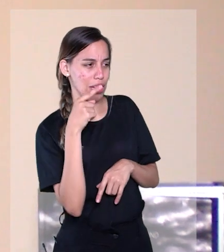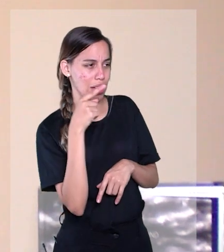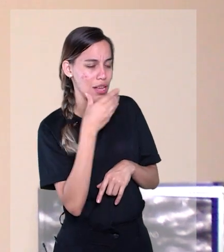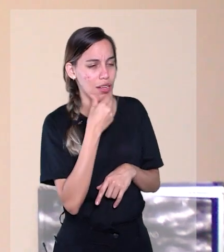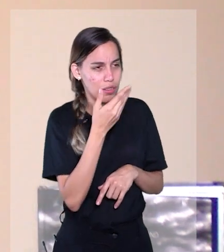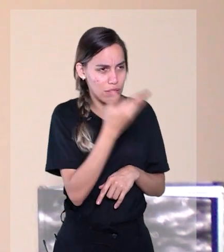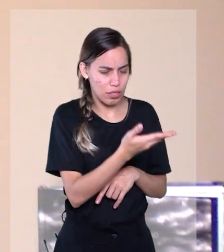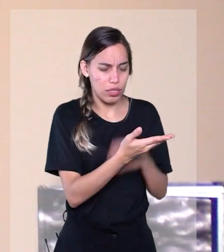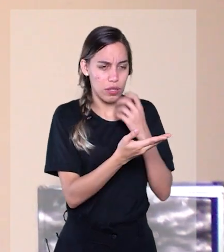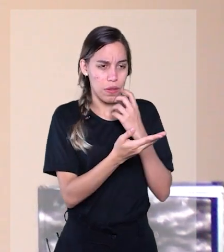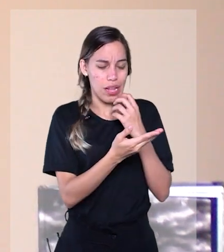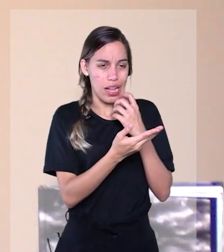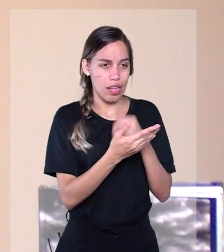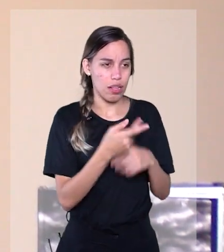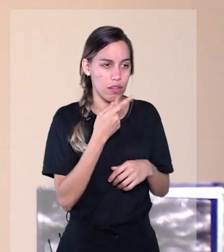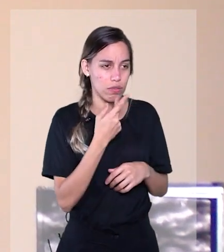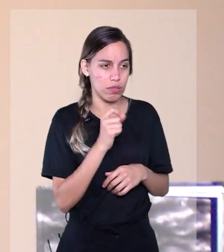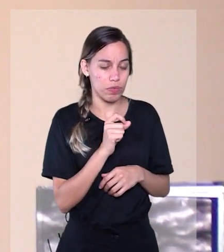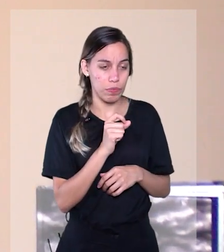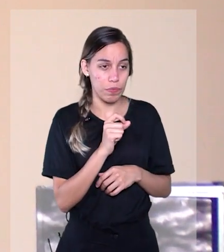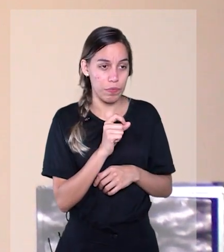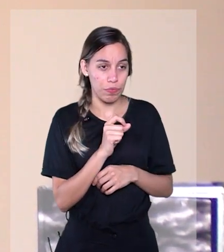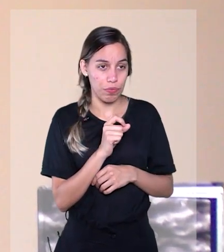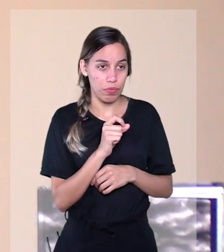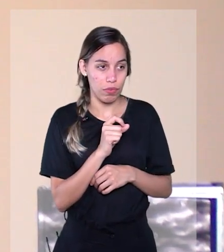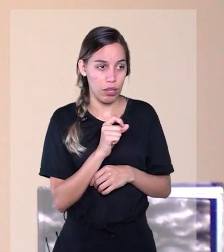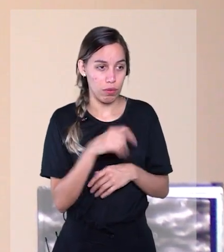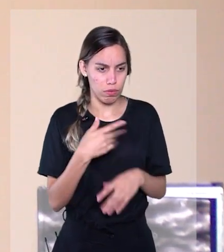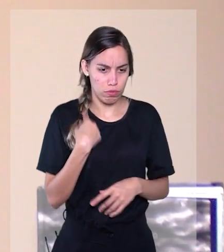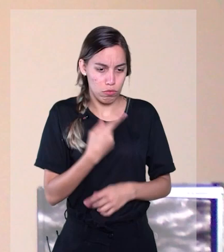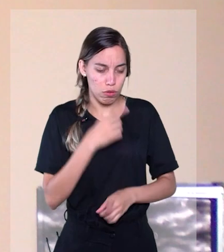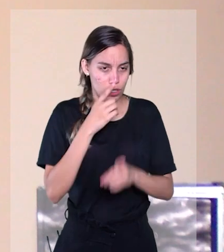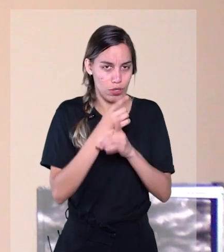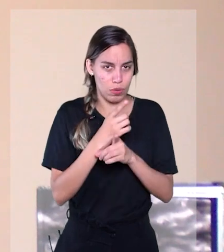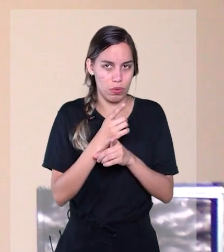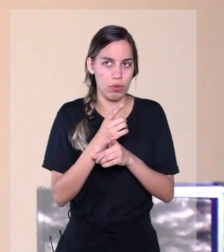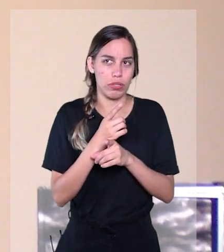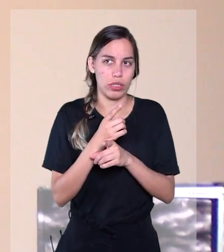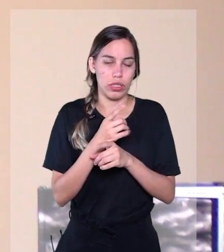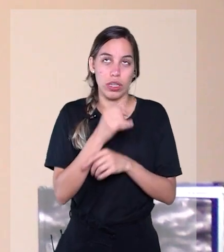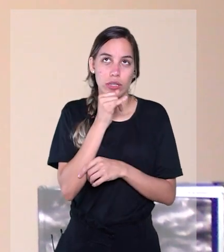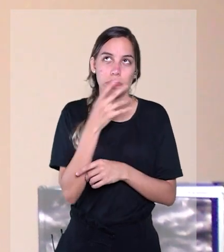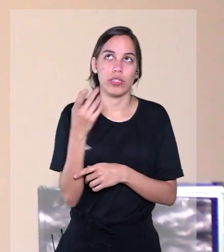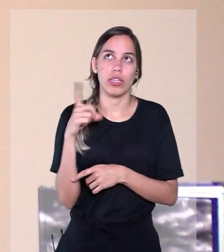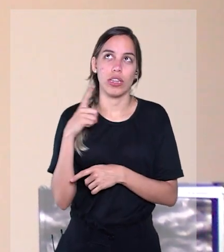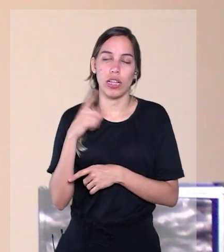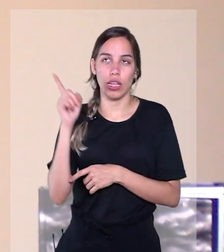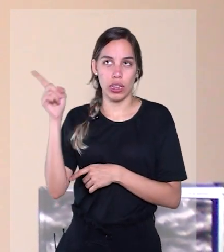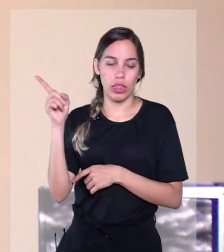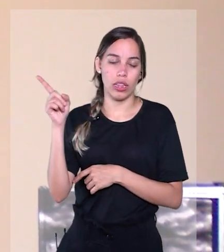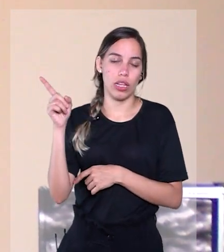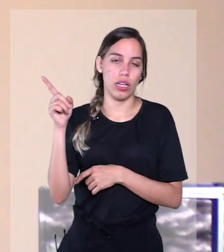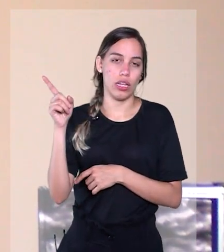óbvia. Eu acho que quando a gente se encontra... Aliás, tem uma exposição lá em Itabira, a exposição Vasto Mundo, na